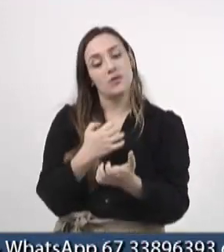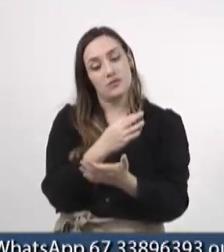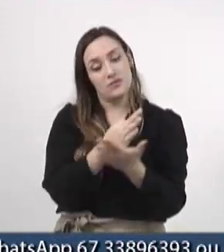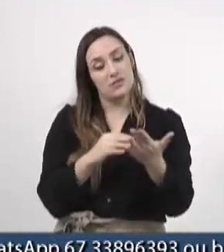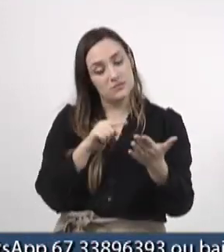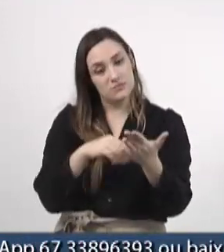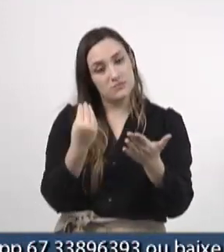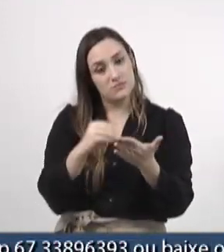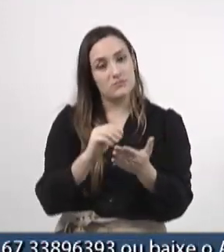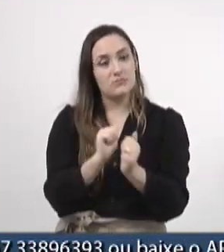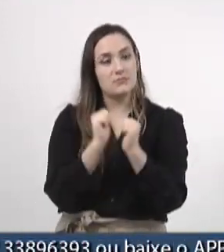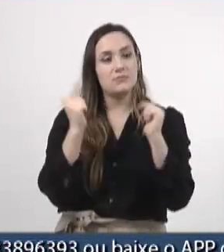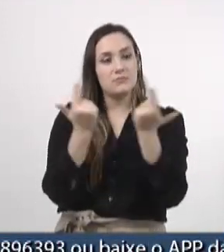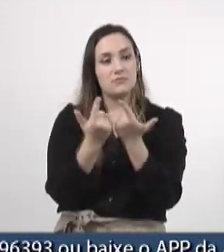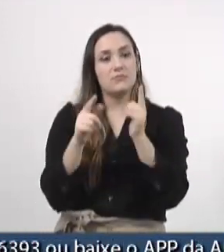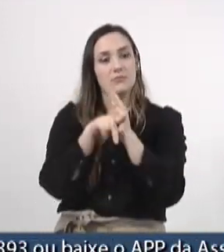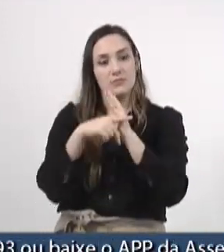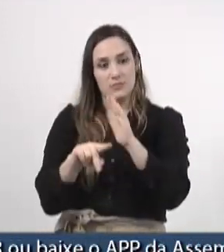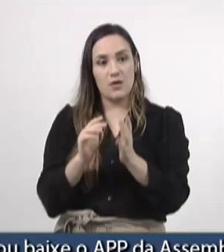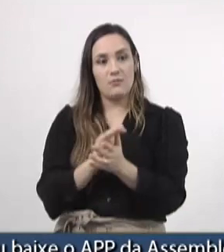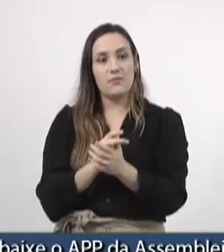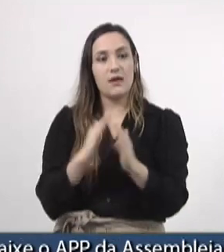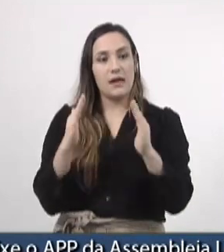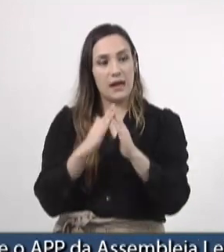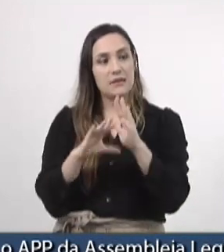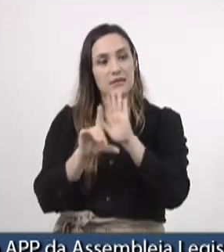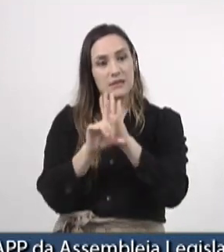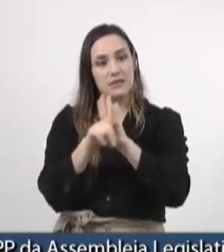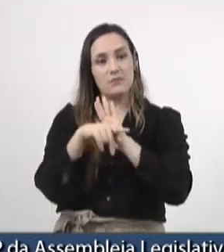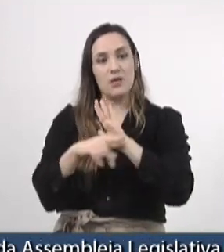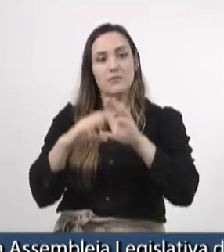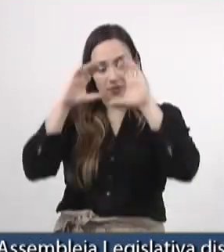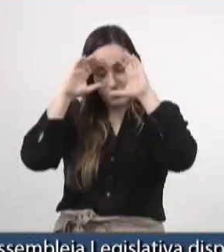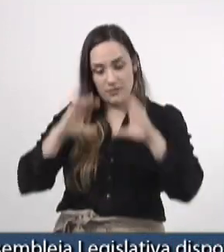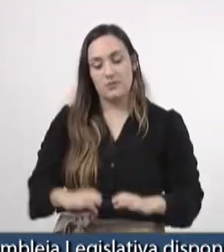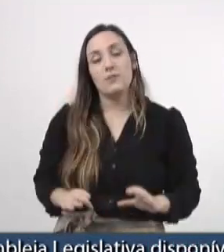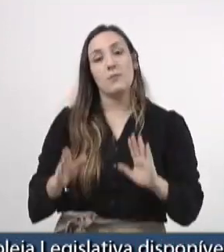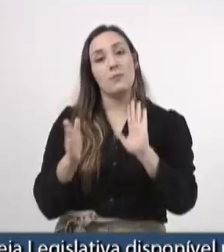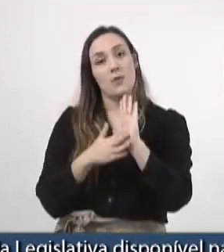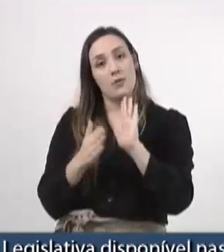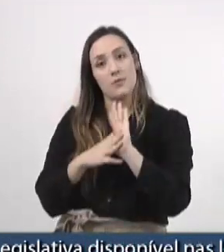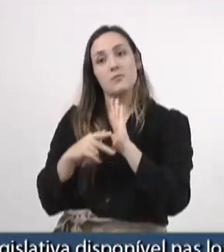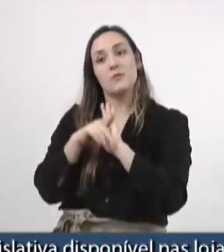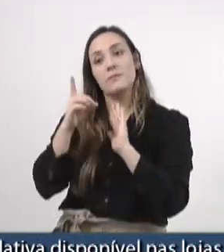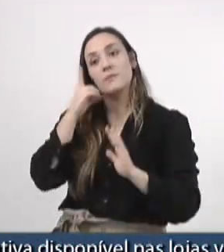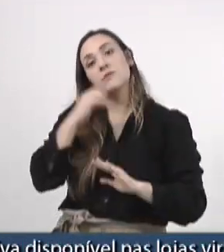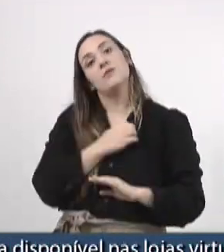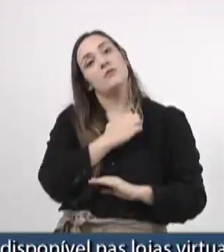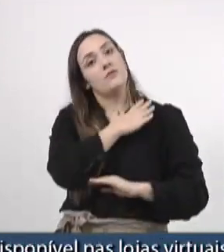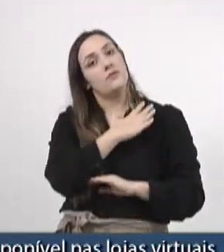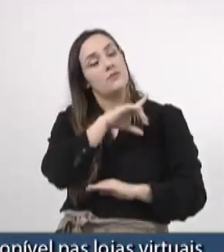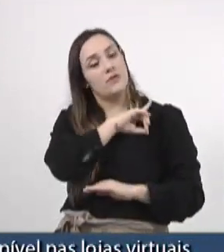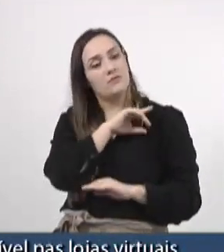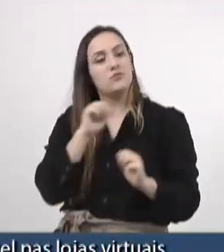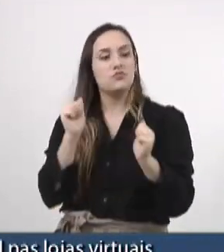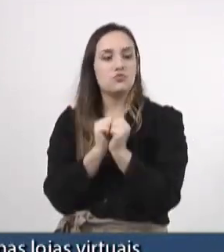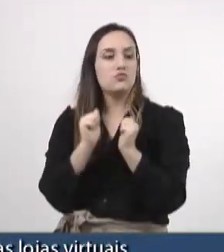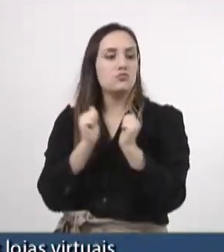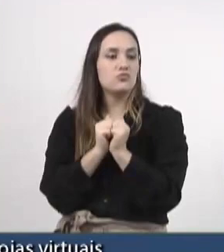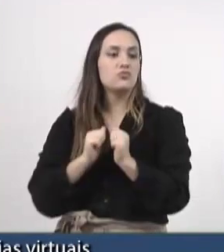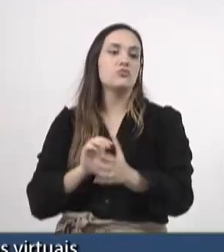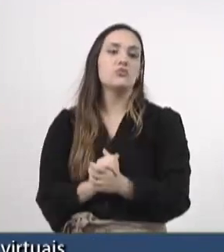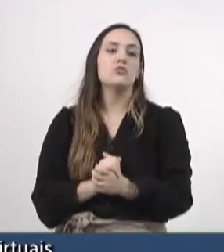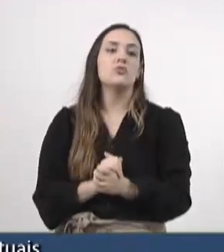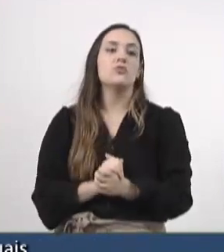Mato Grosso do Sul, Casa de Leis e de Cidadania, por proposição do deputado estadual Coronel Davi, em nome de seus pares e do